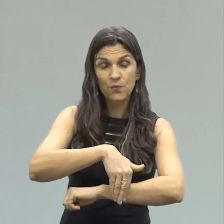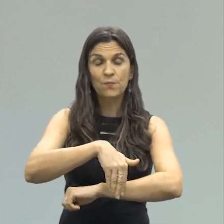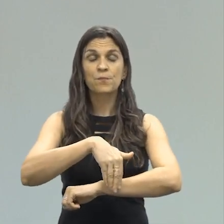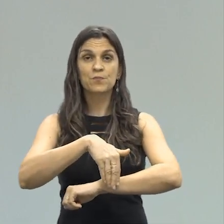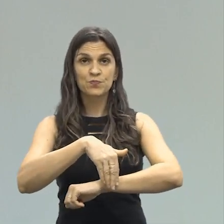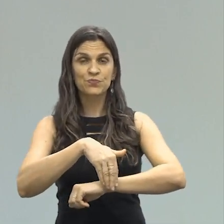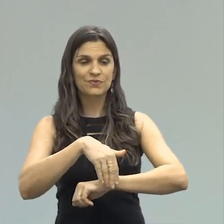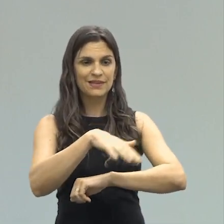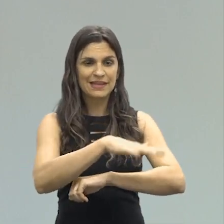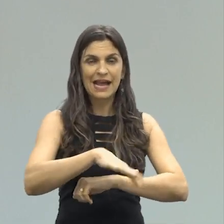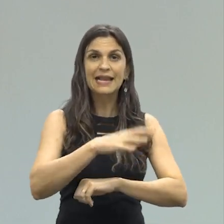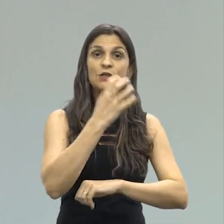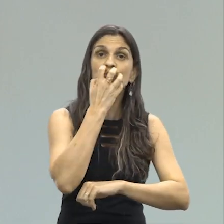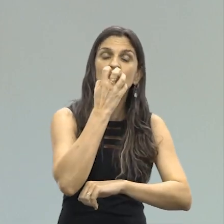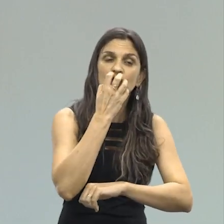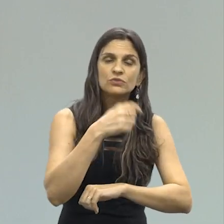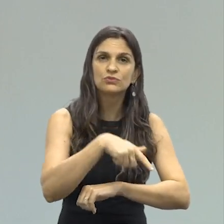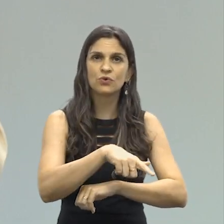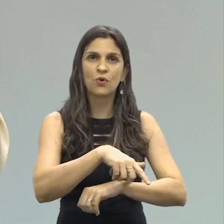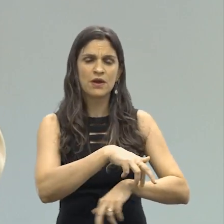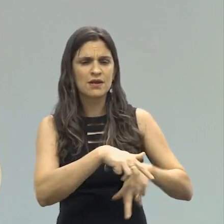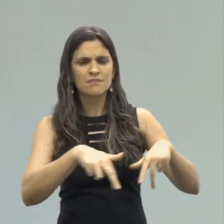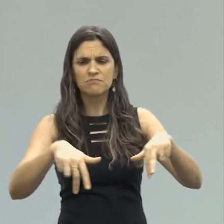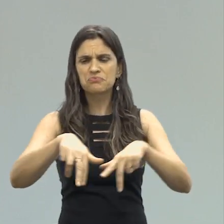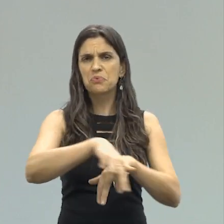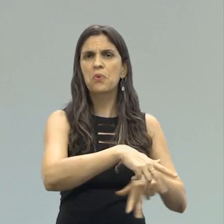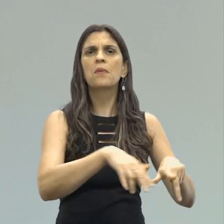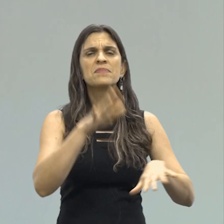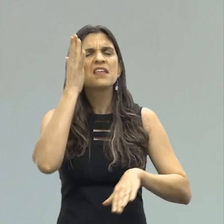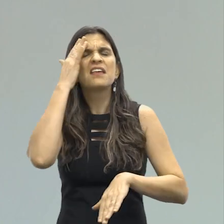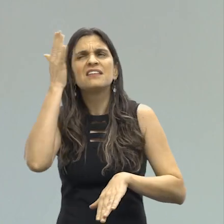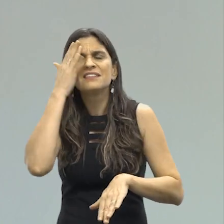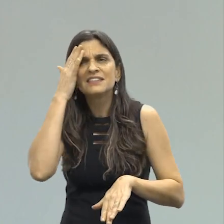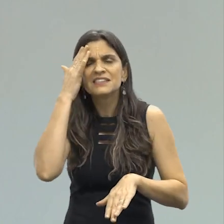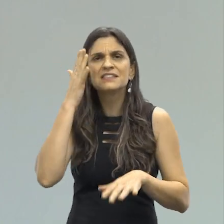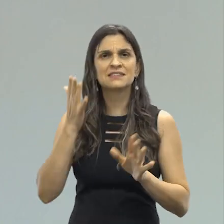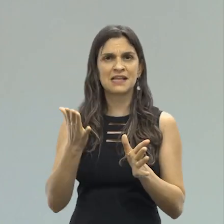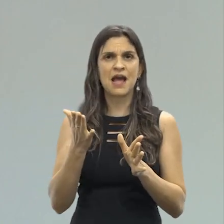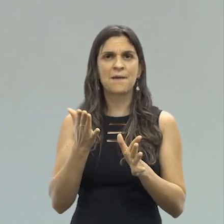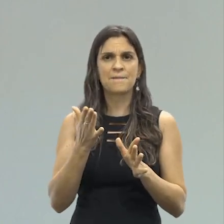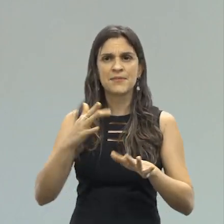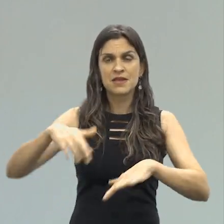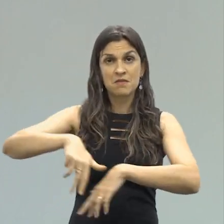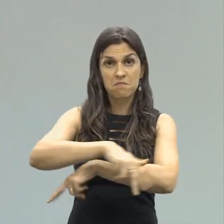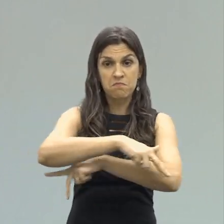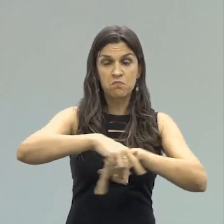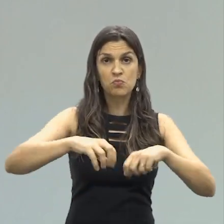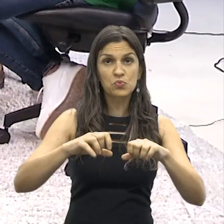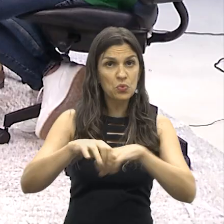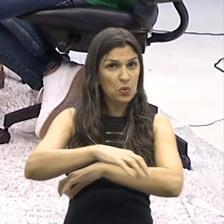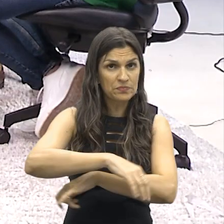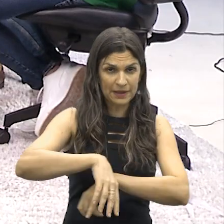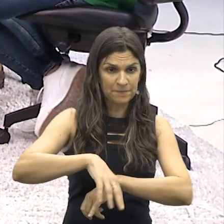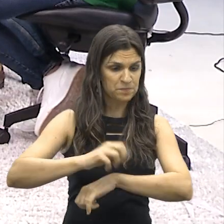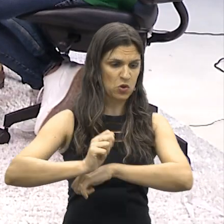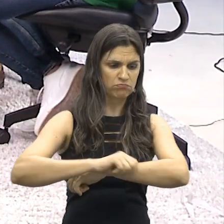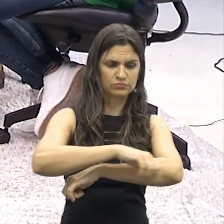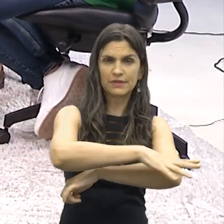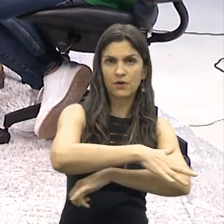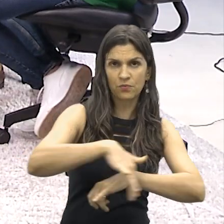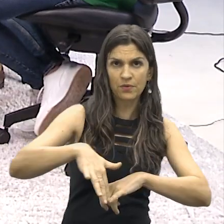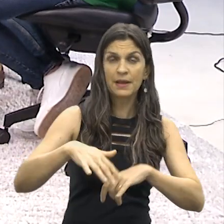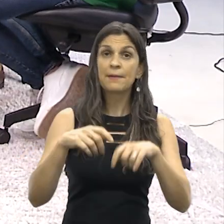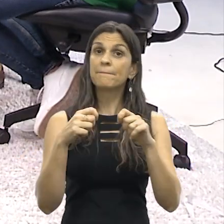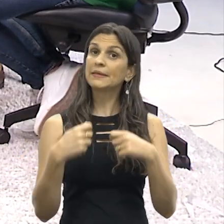animal que vive na rua é o animal malaca. Ele sabe atravessar a rua, ele não corre, então ele não é um problema nem de trânsito, nem de